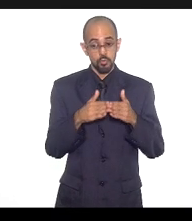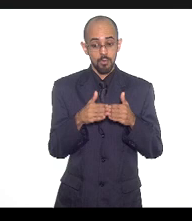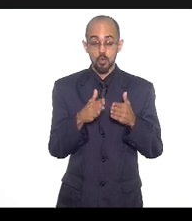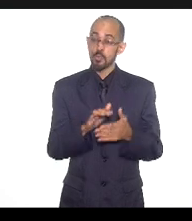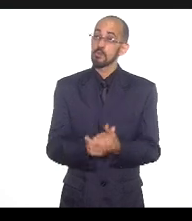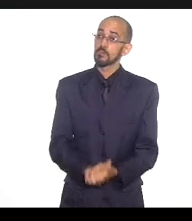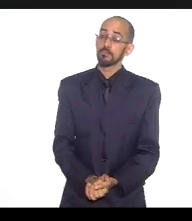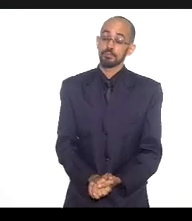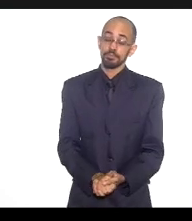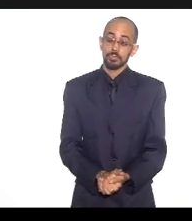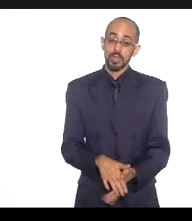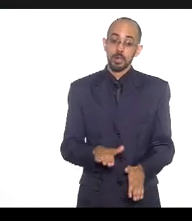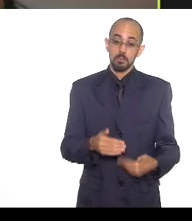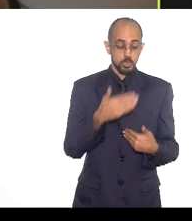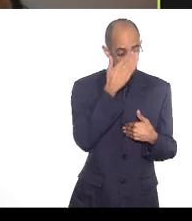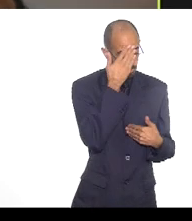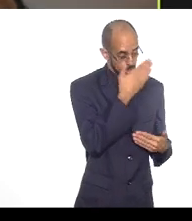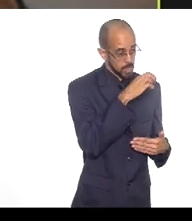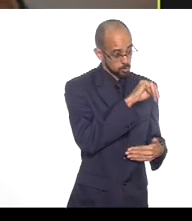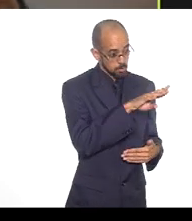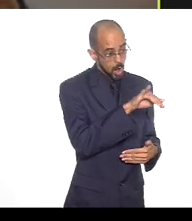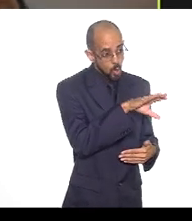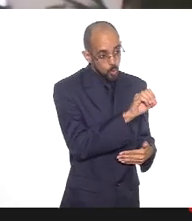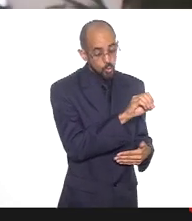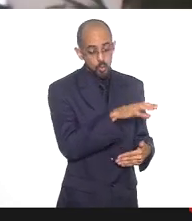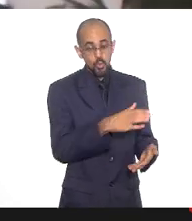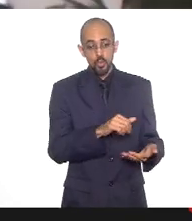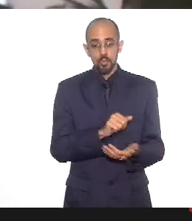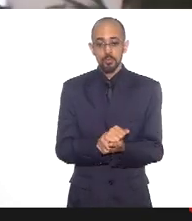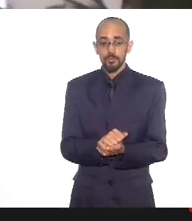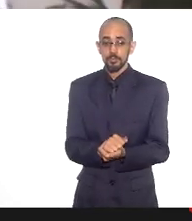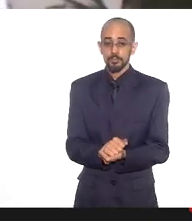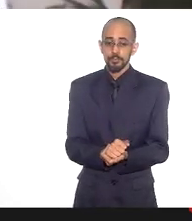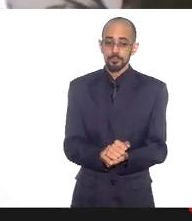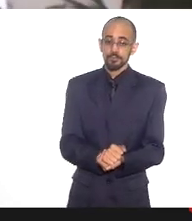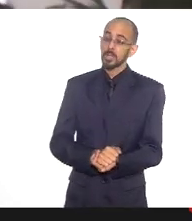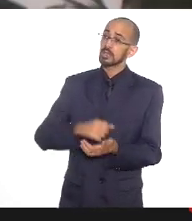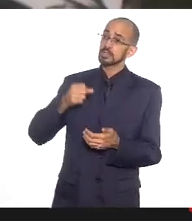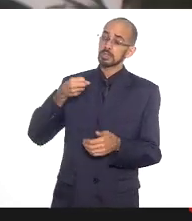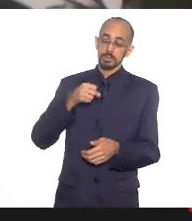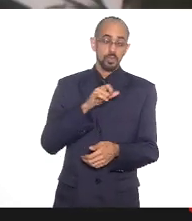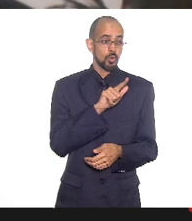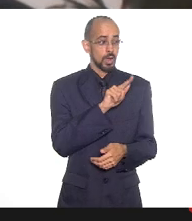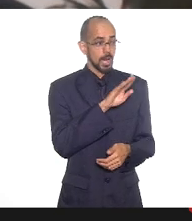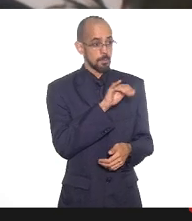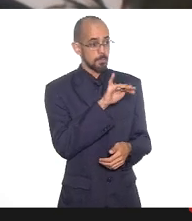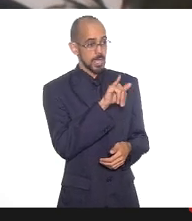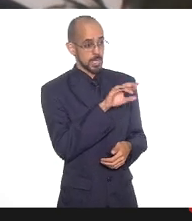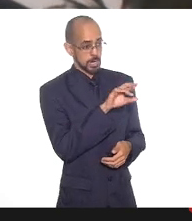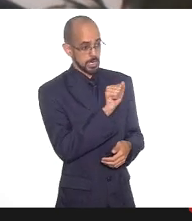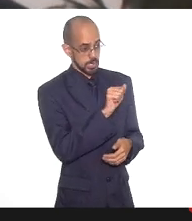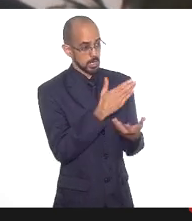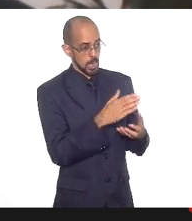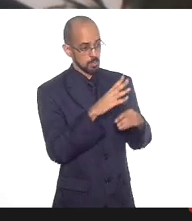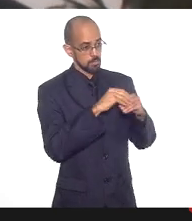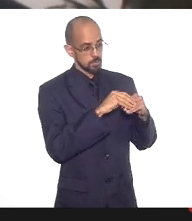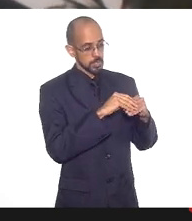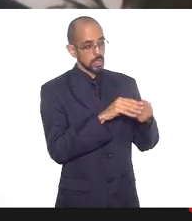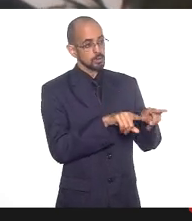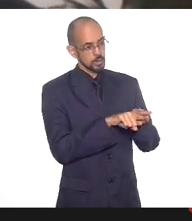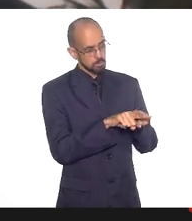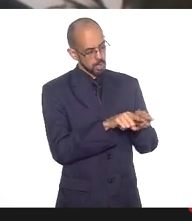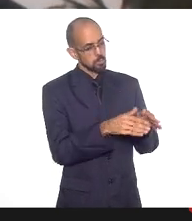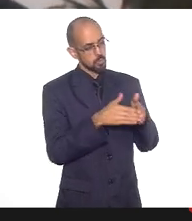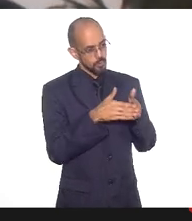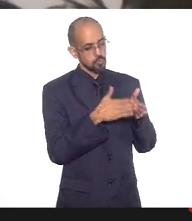Obrigado, Mauro. Peço sempre aqui o auxílio, fica à vontade, Gadelha, para complementar. Mas é importante dizer que, e